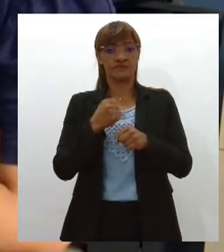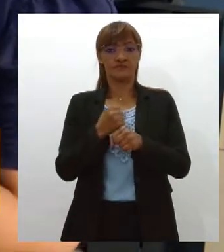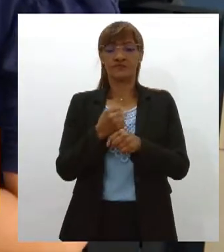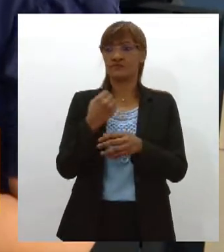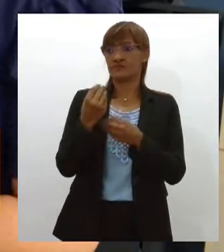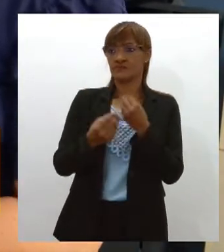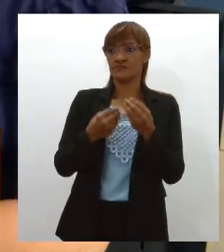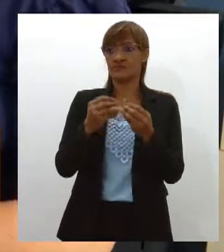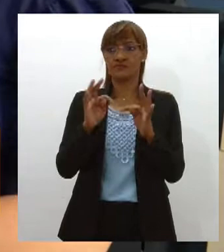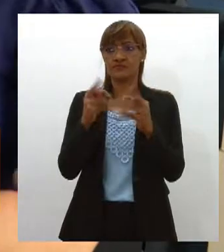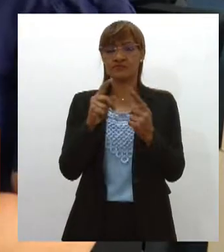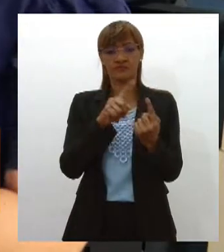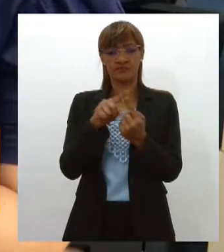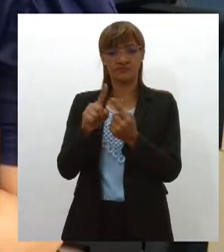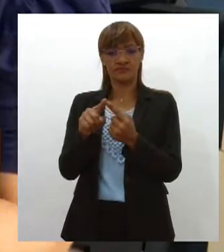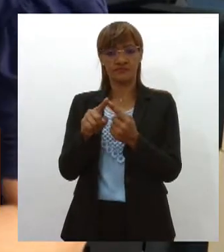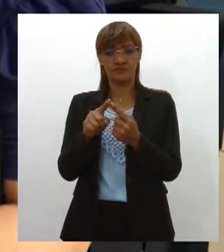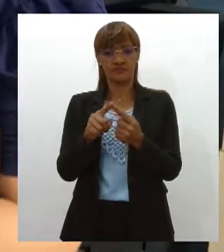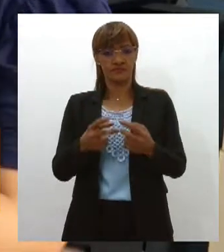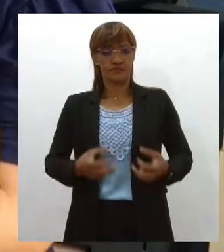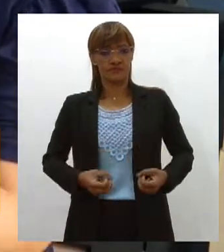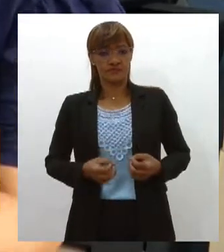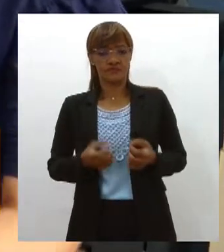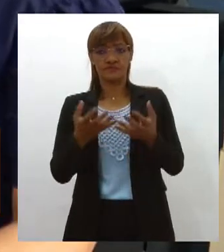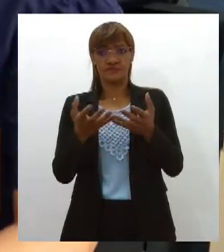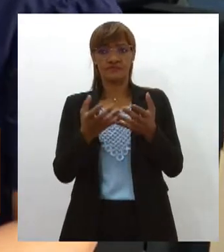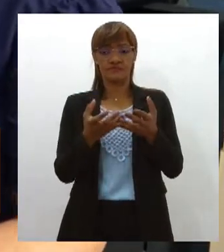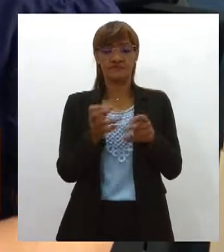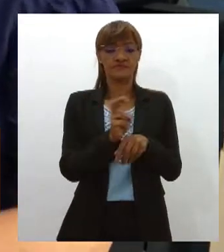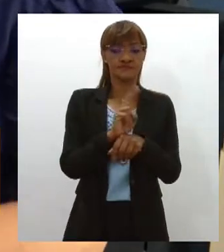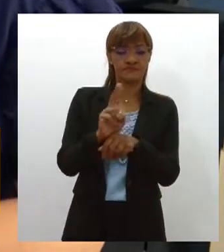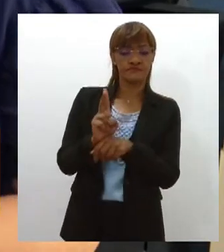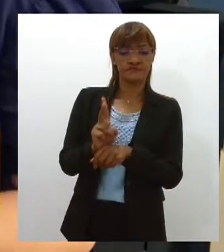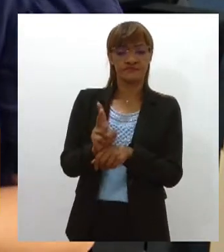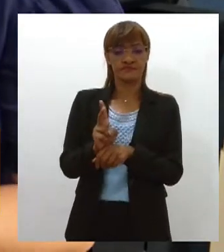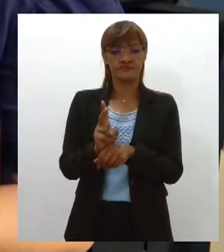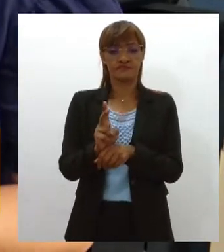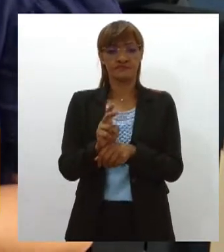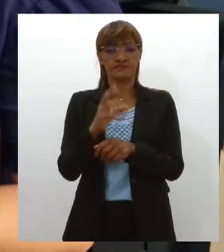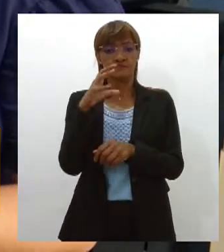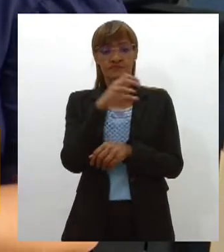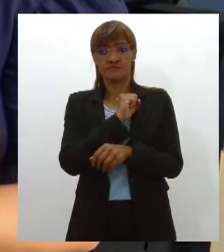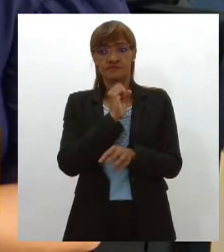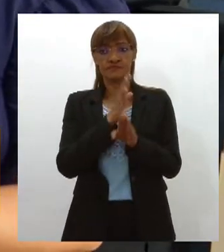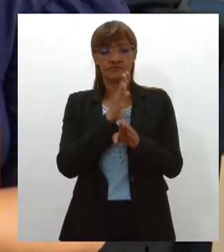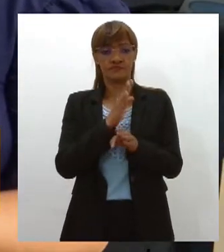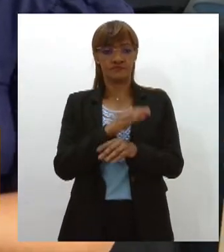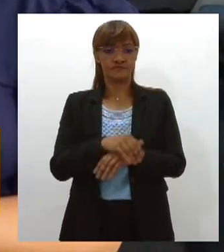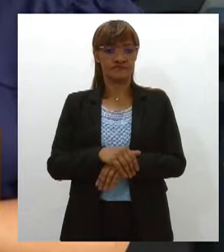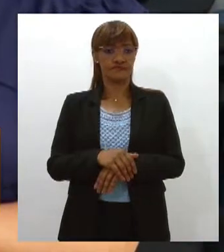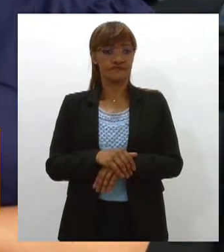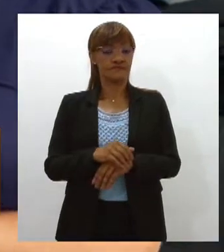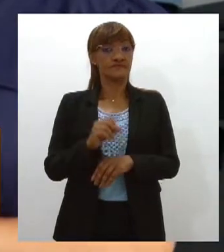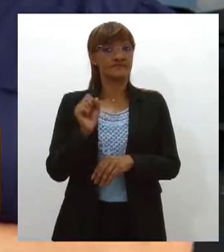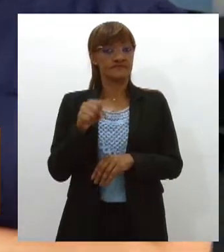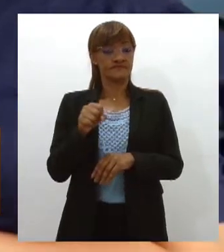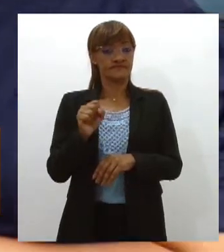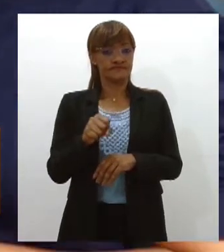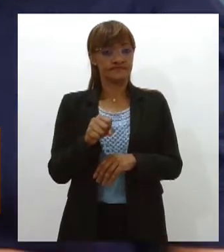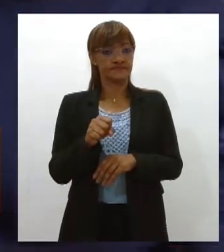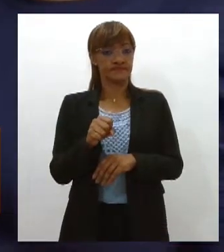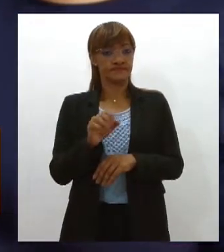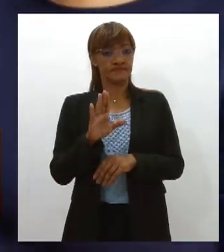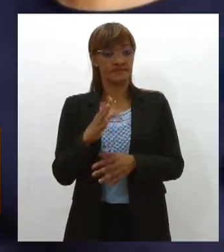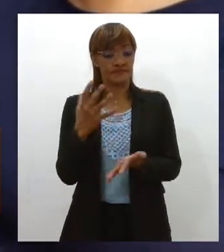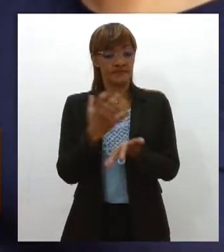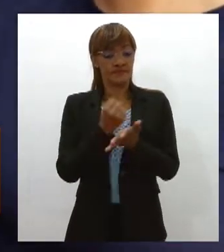É um dos objetivos de vocês também tentar rastrear e buscar o mais rápido possível esses diagnósticos? O diagnóstico inicial salva vidas, né,